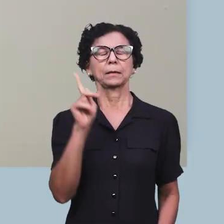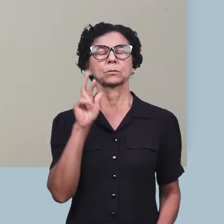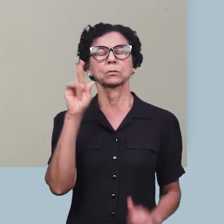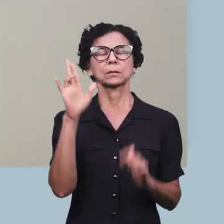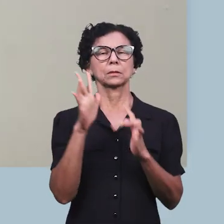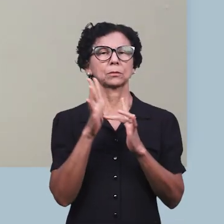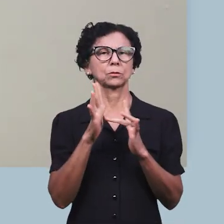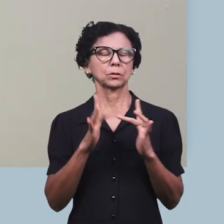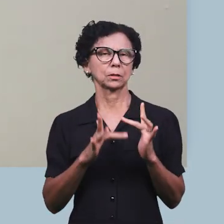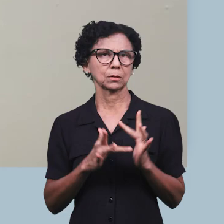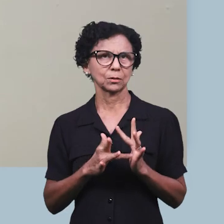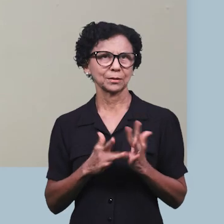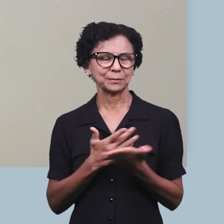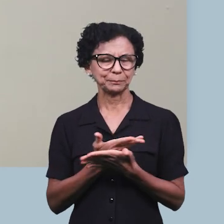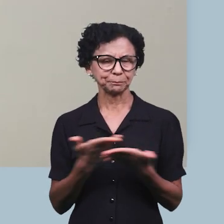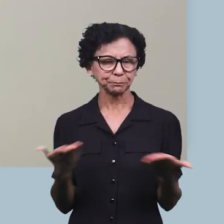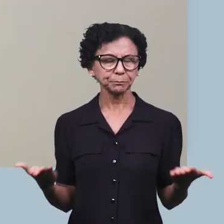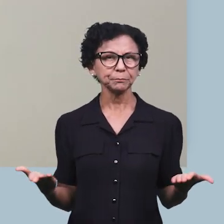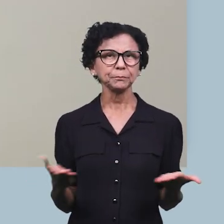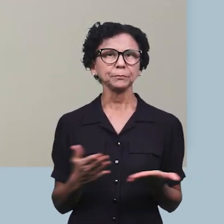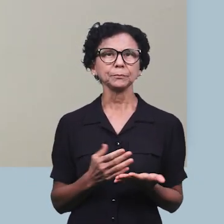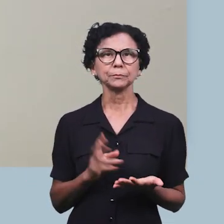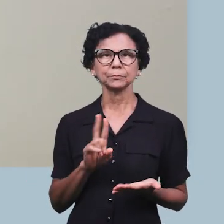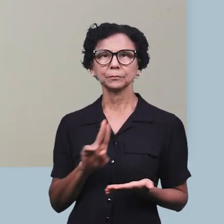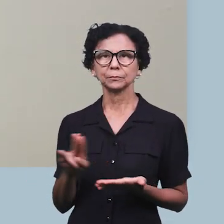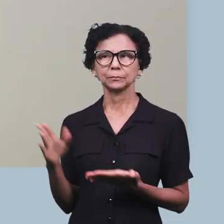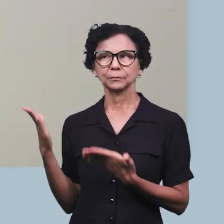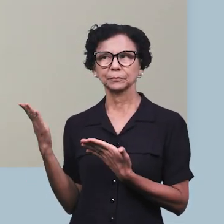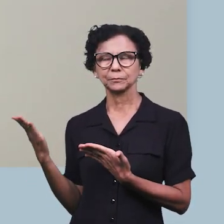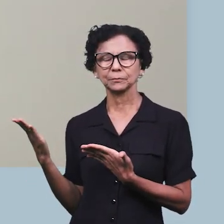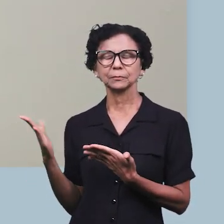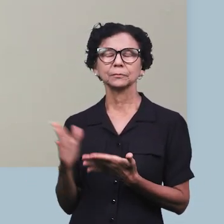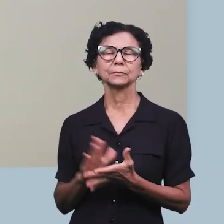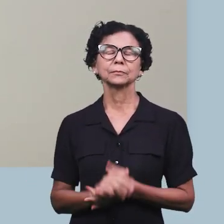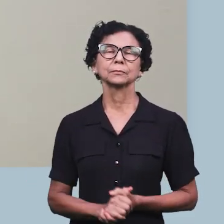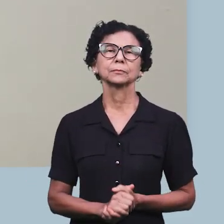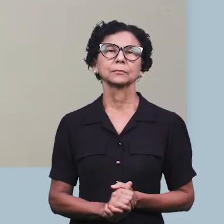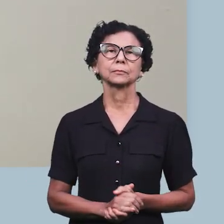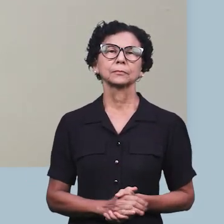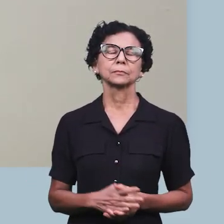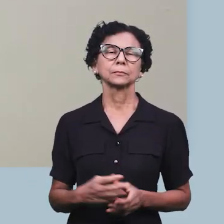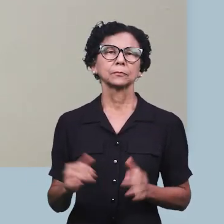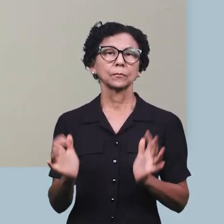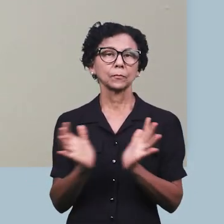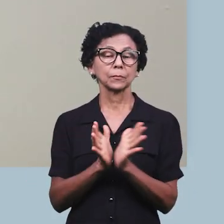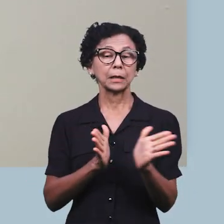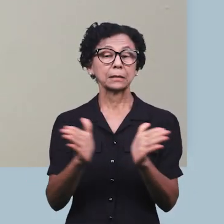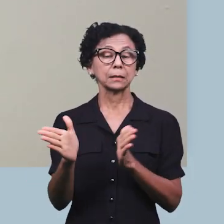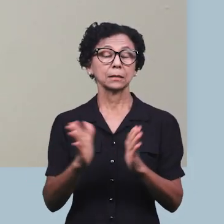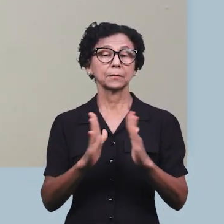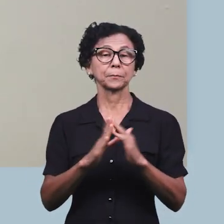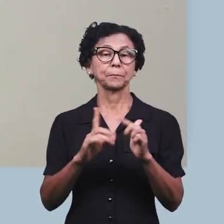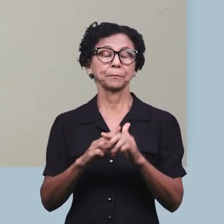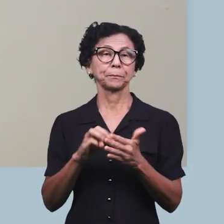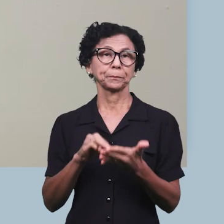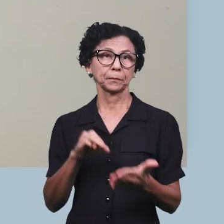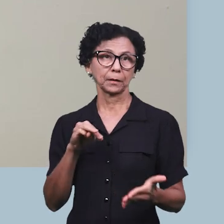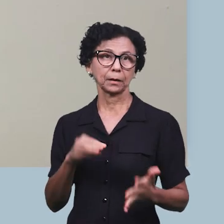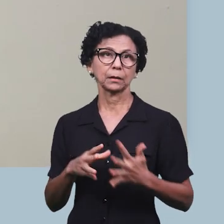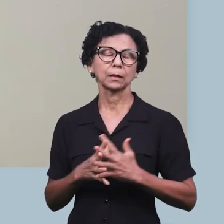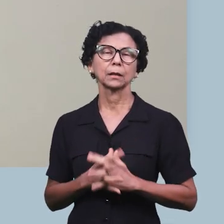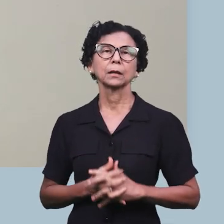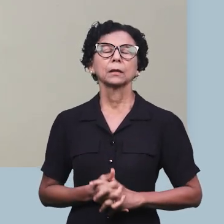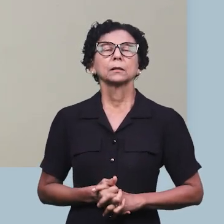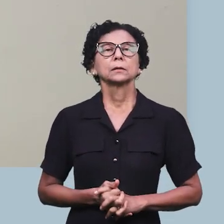A paz do Senhor Jesus, irmãos. Meu nome é Juliana Muniz e eu integro o grupo de acessibilidade da Igreja Cristã